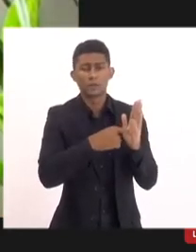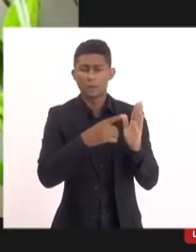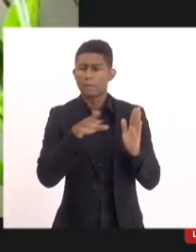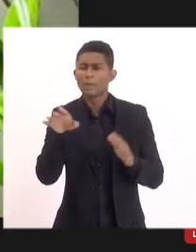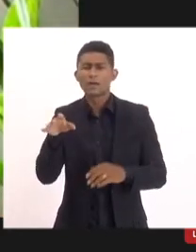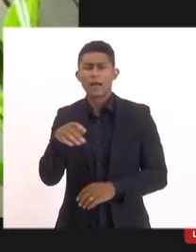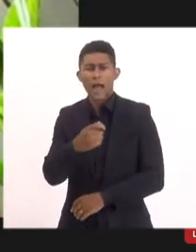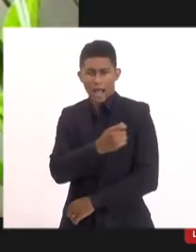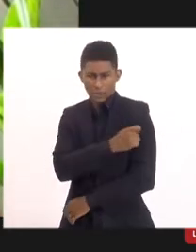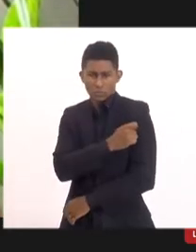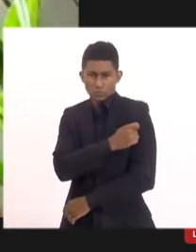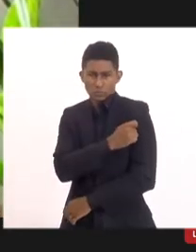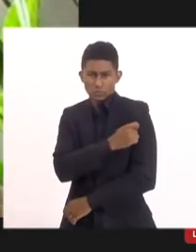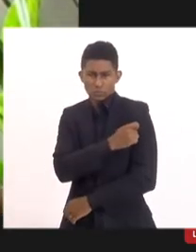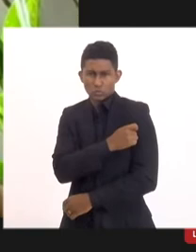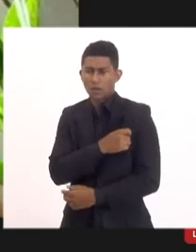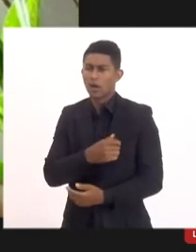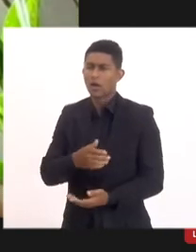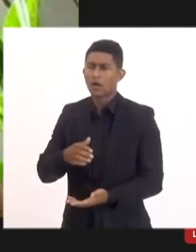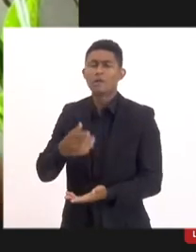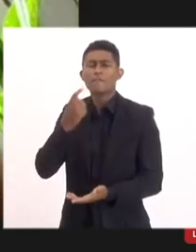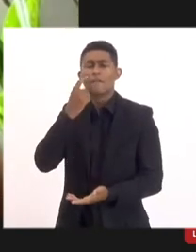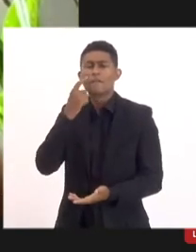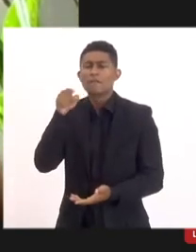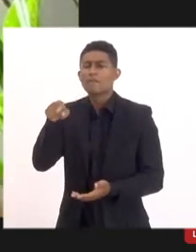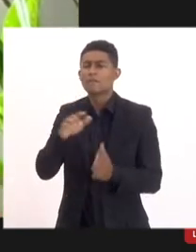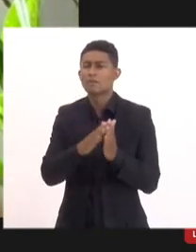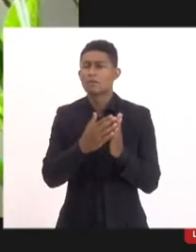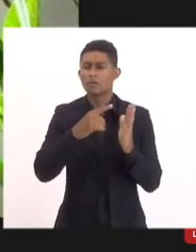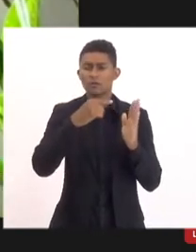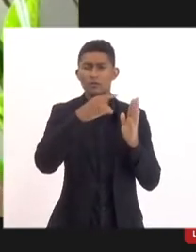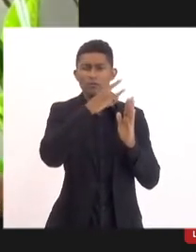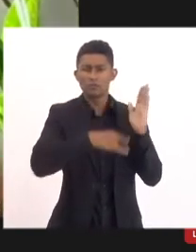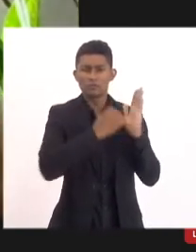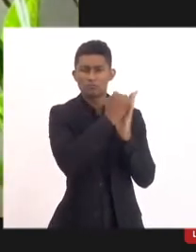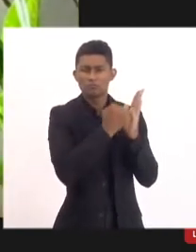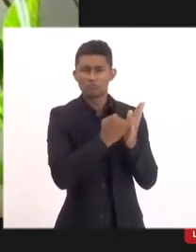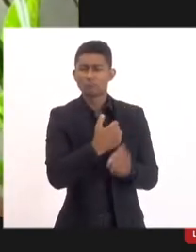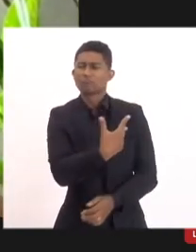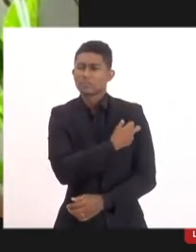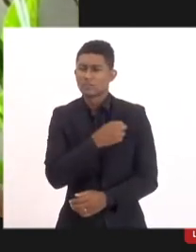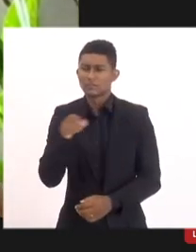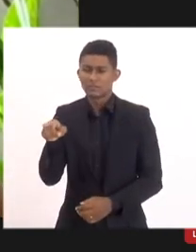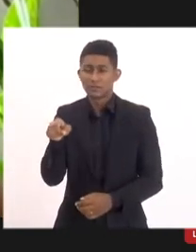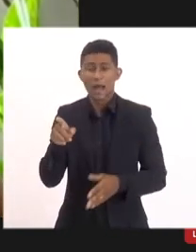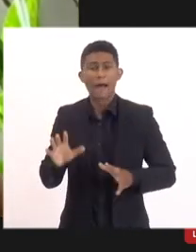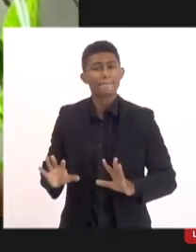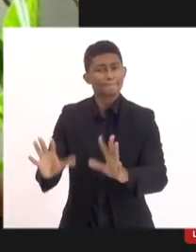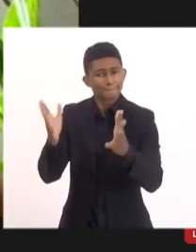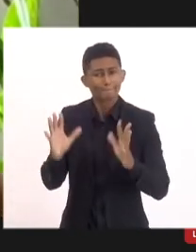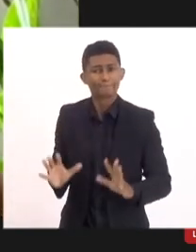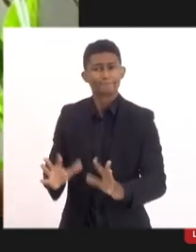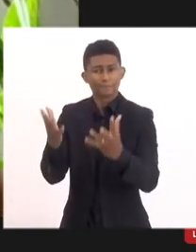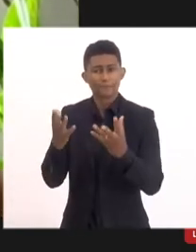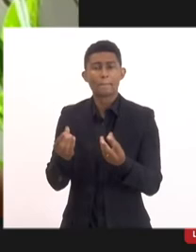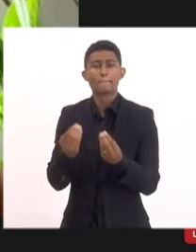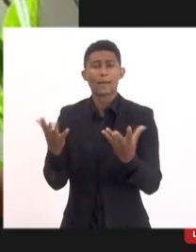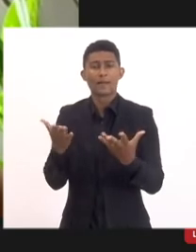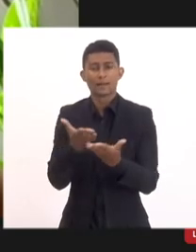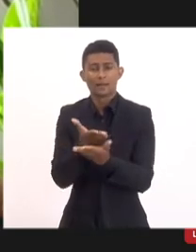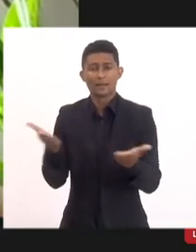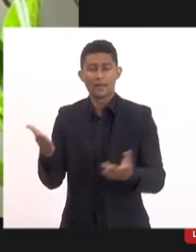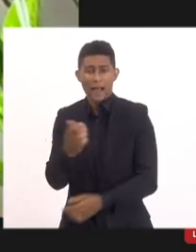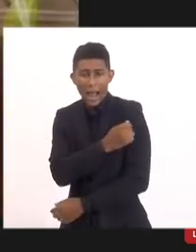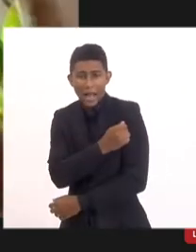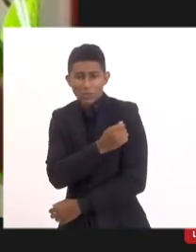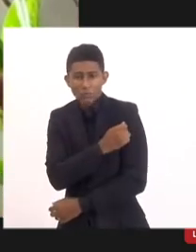de fazer com que ele vá tomar a vacina, que aumente o número de alunos vacinados?